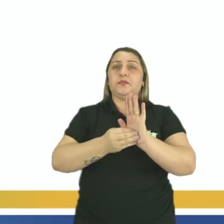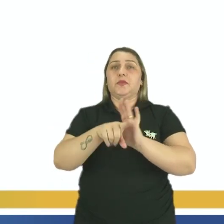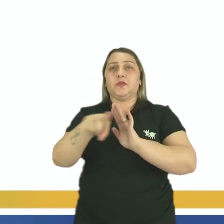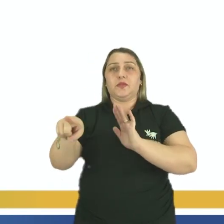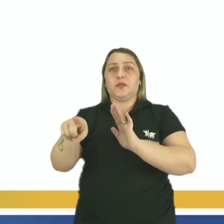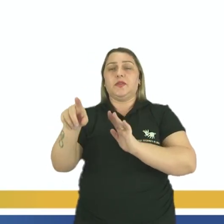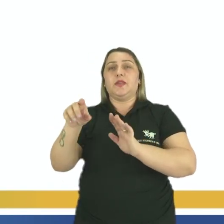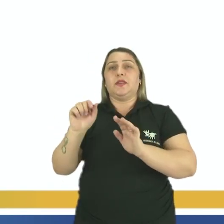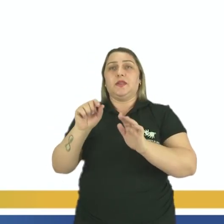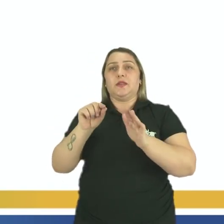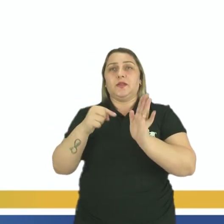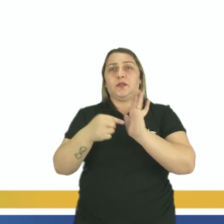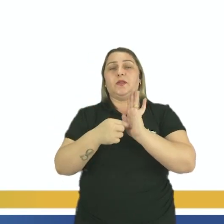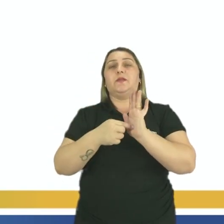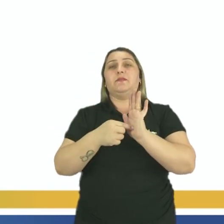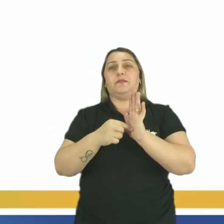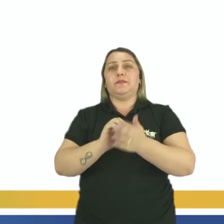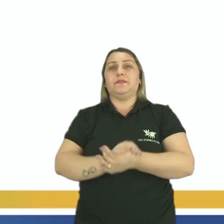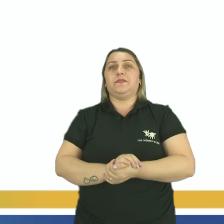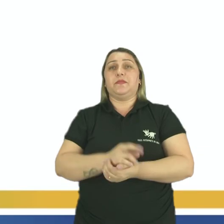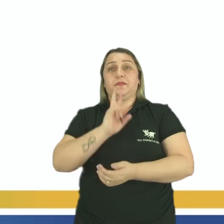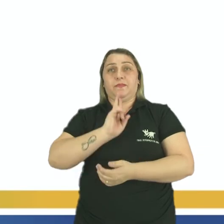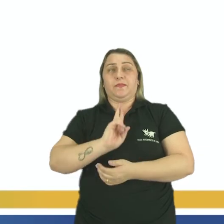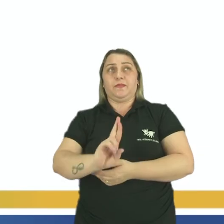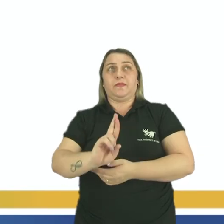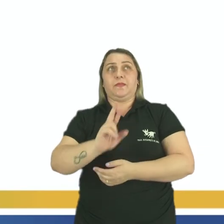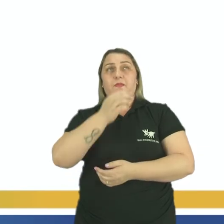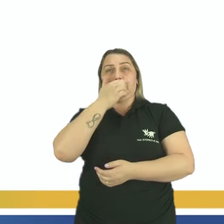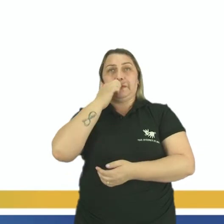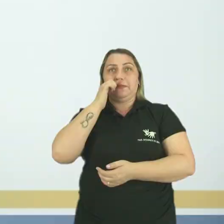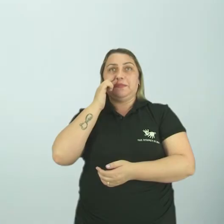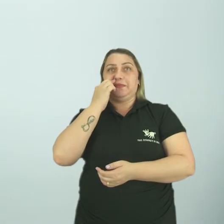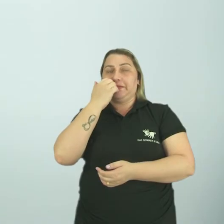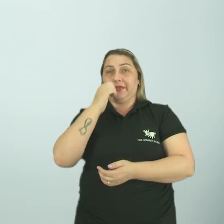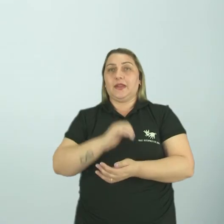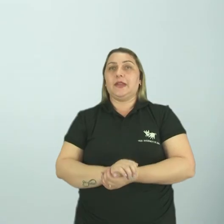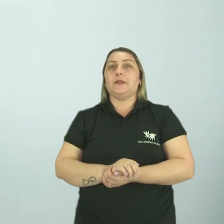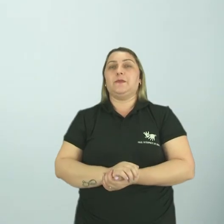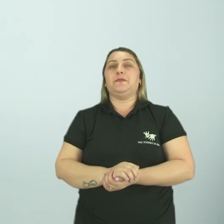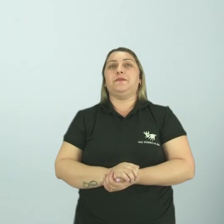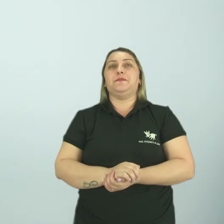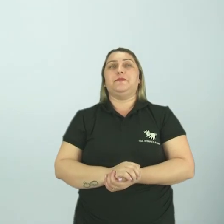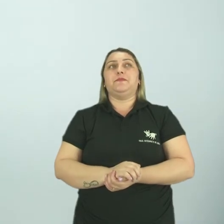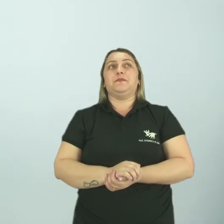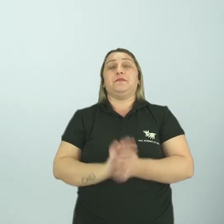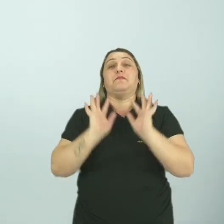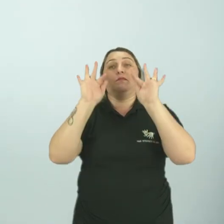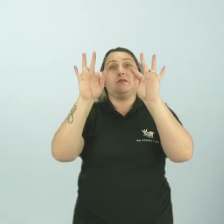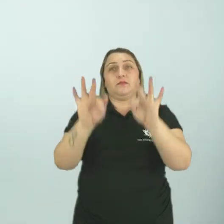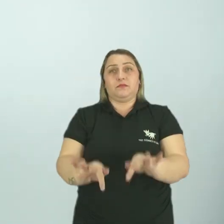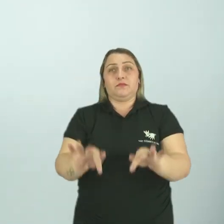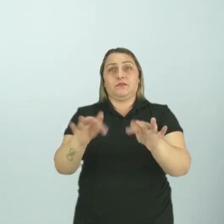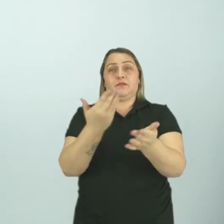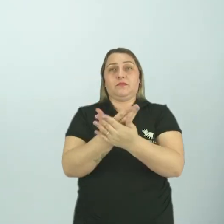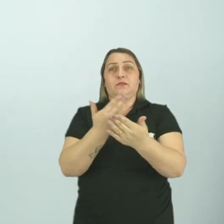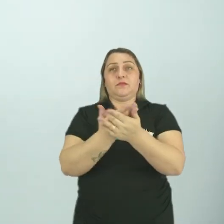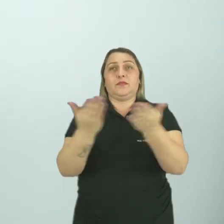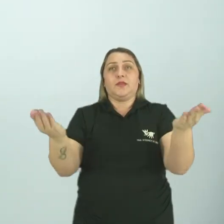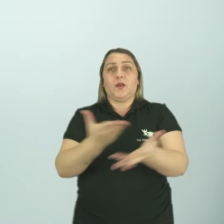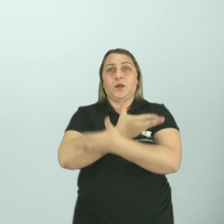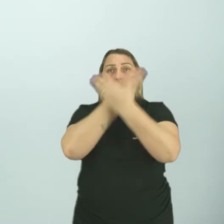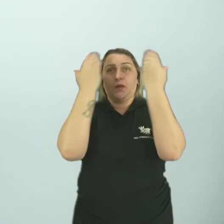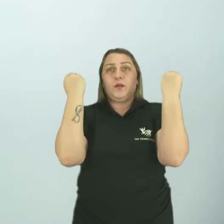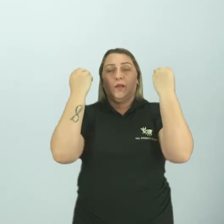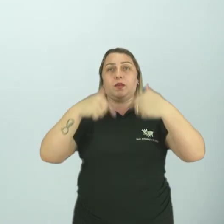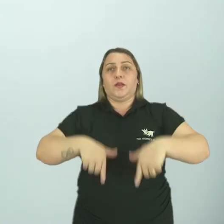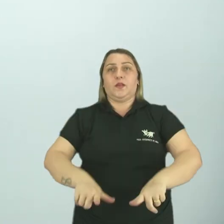gente colocou um linkzinho aí para vocês acessarem o quiz e responderem, né? Outra coisa, quando finalizar